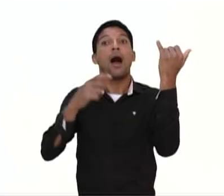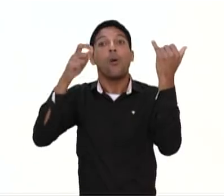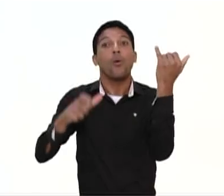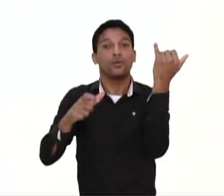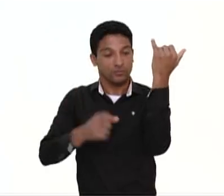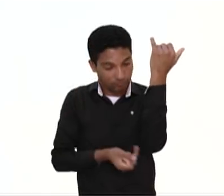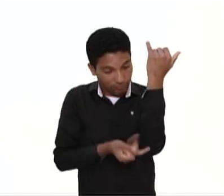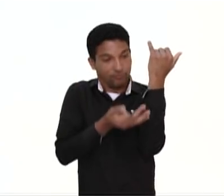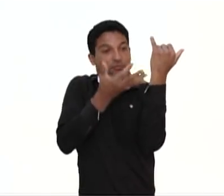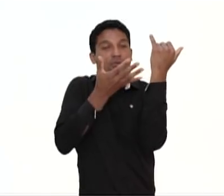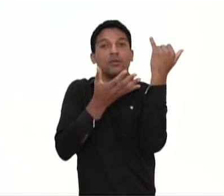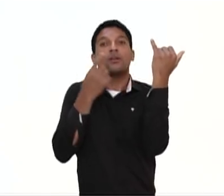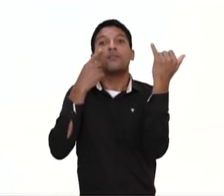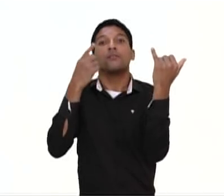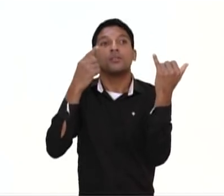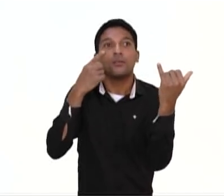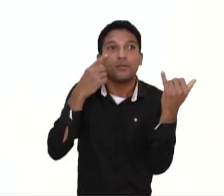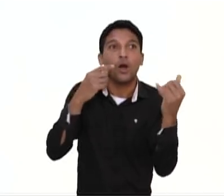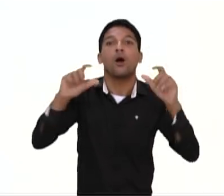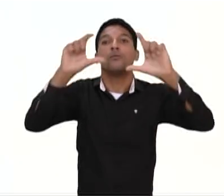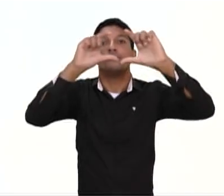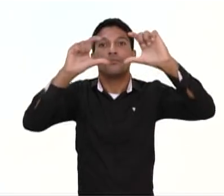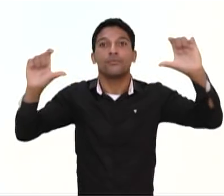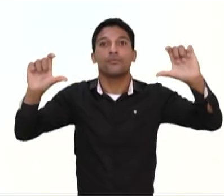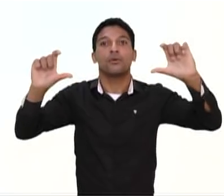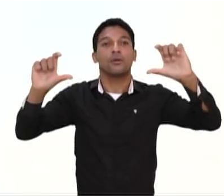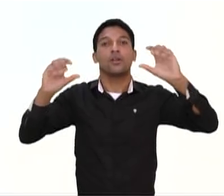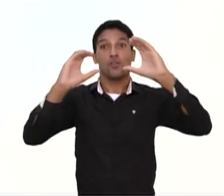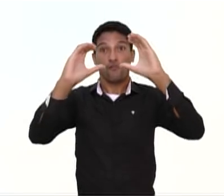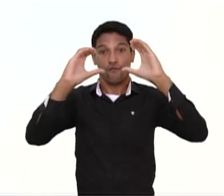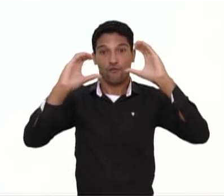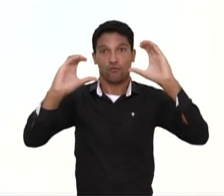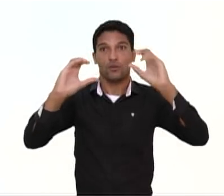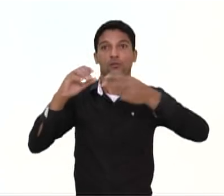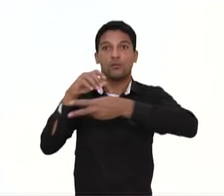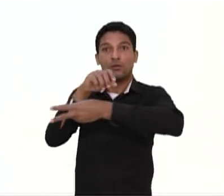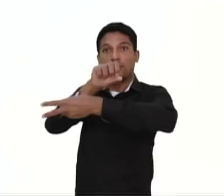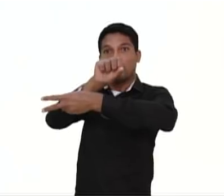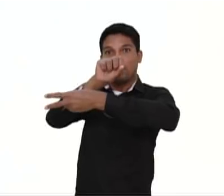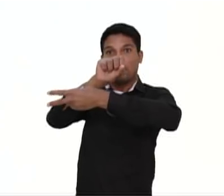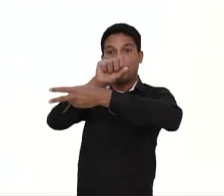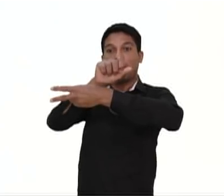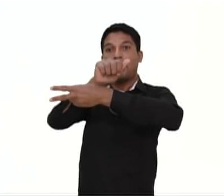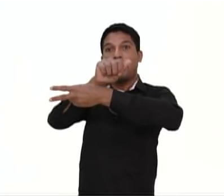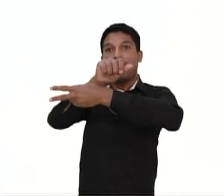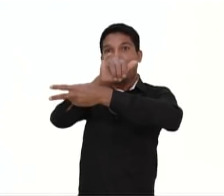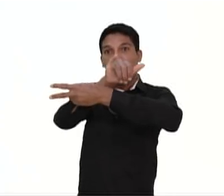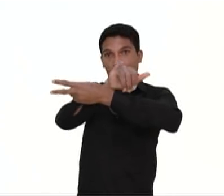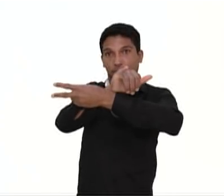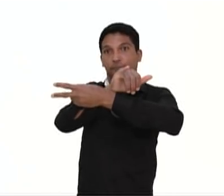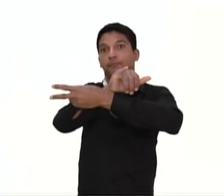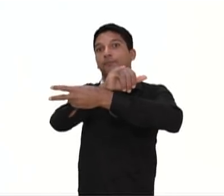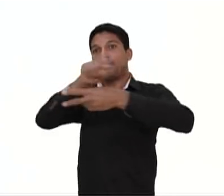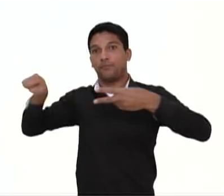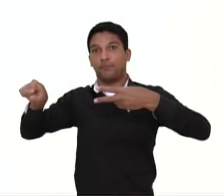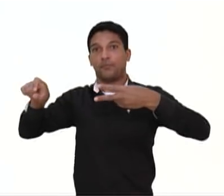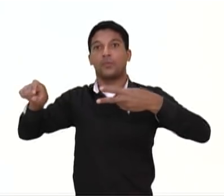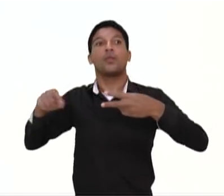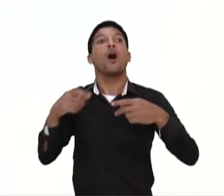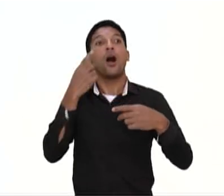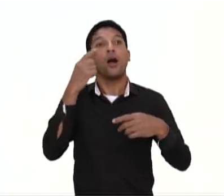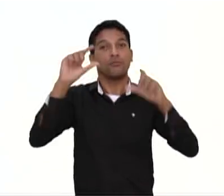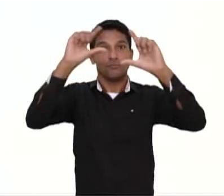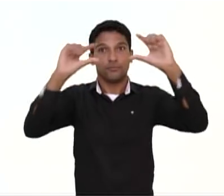quadrado mais 3x menos 5. Então, o que eu quero? Eu quero o ponto, o valor do ponto, né, as coordenadas do ponto